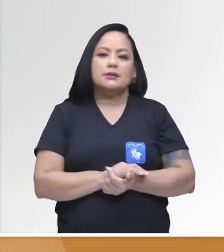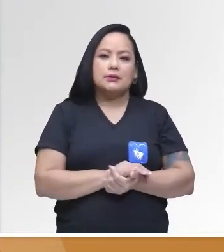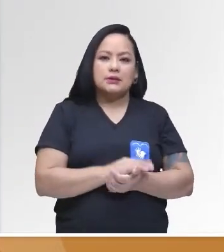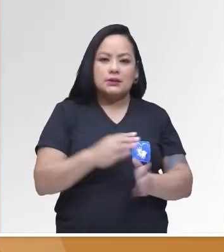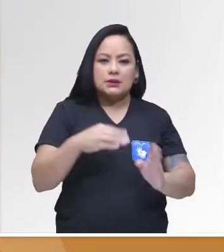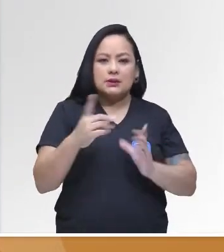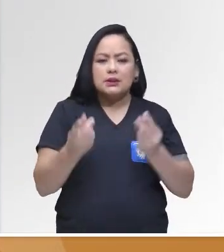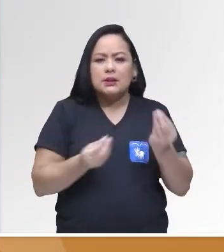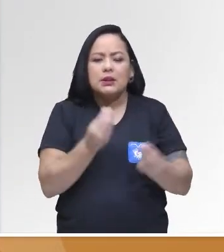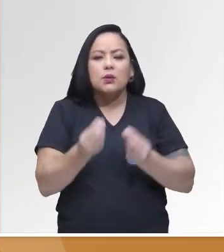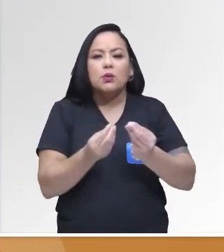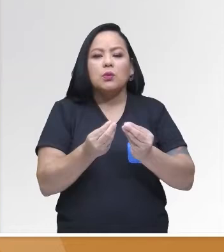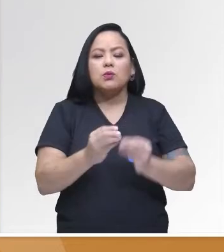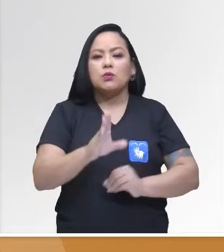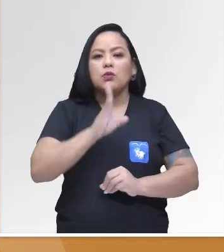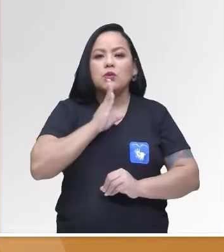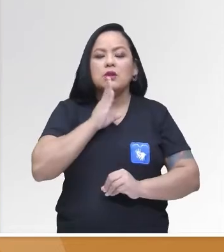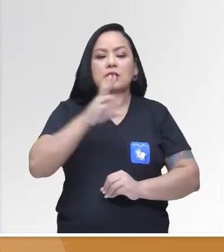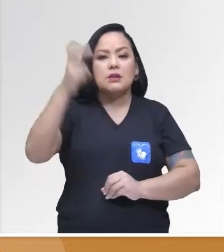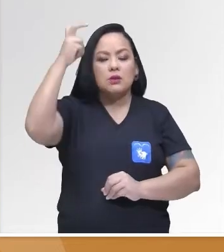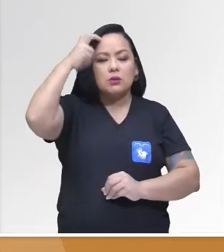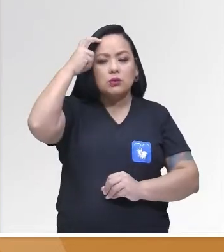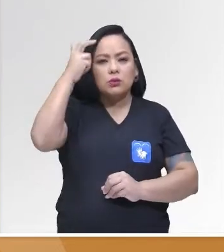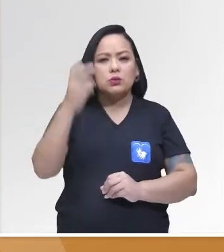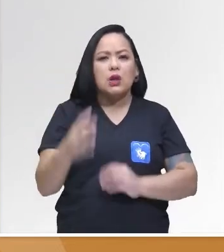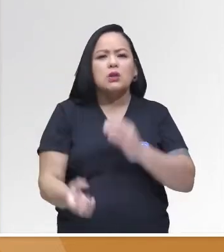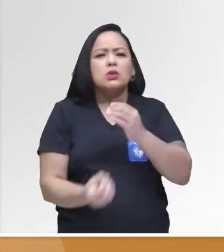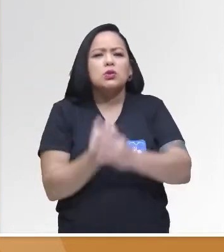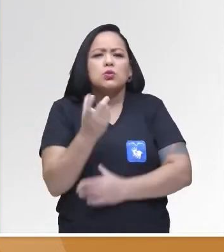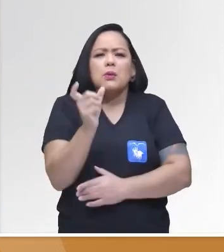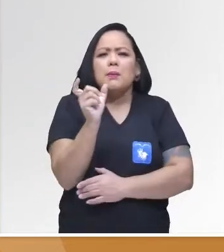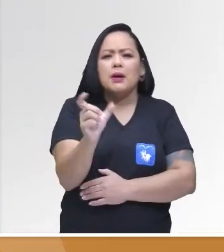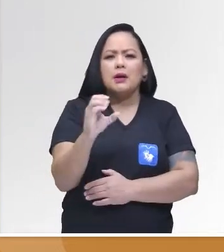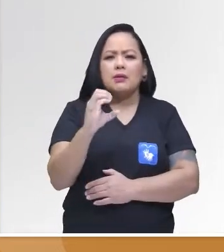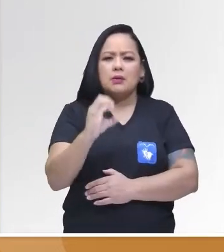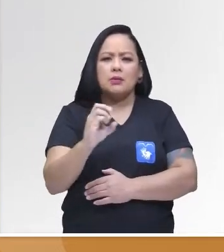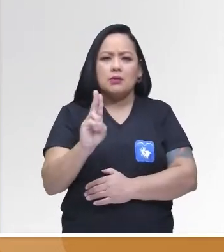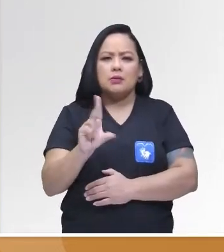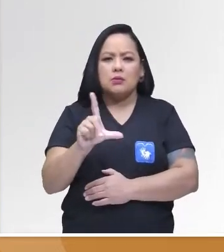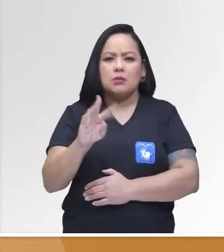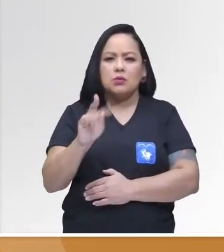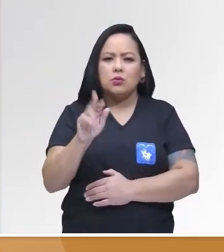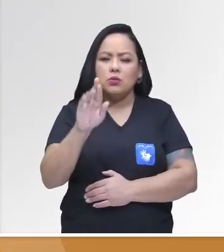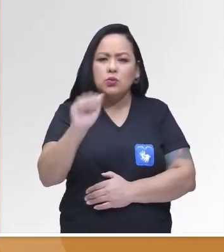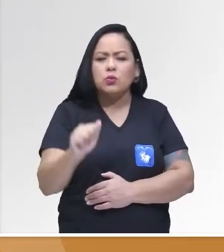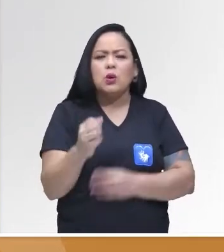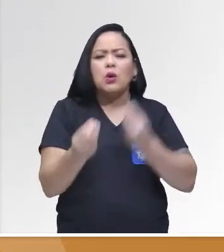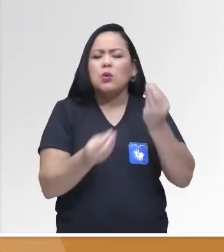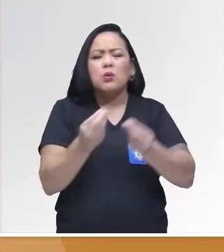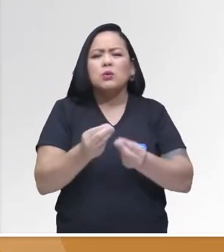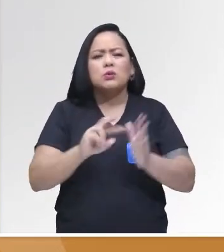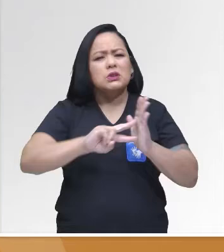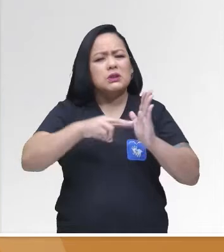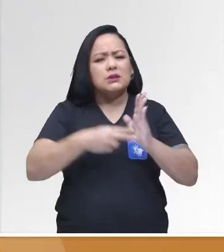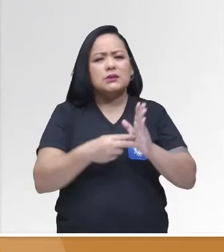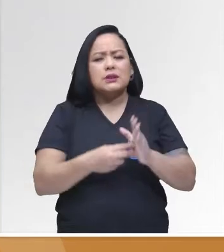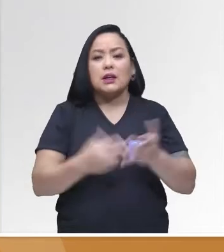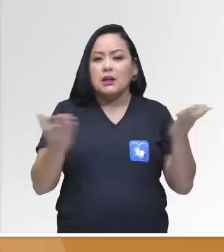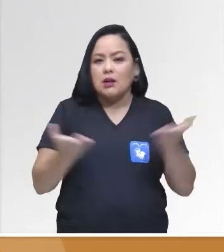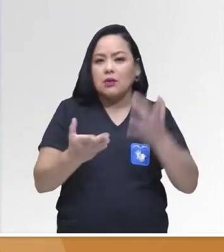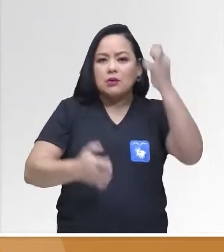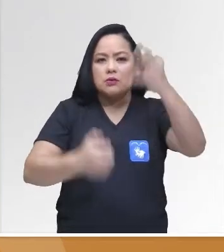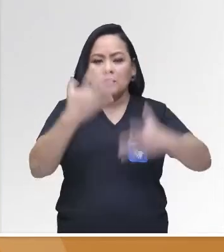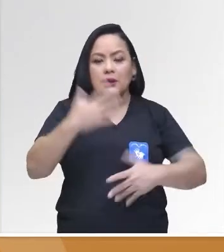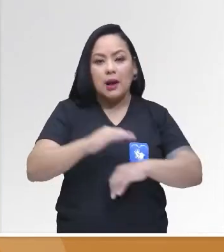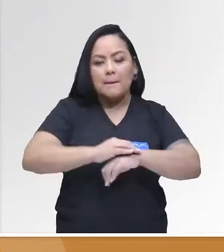tradições que marcam a cultura. E de onde vem esse termo que nós ouvimos falar tanto e queremos comentar um